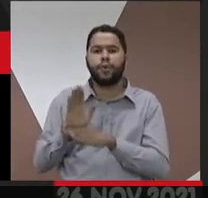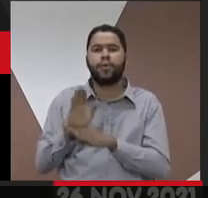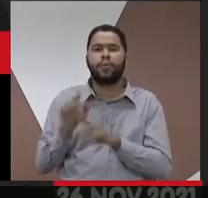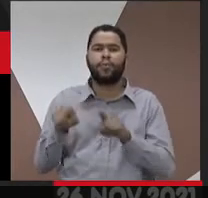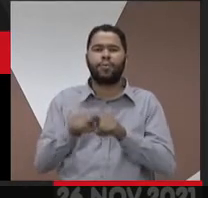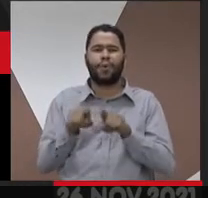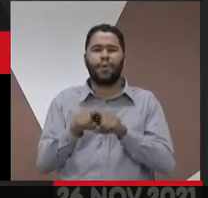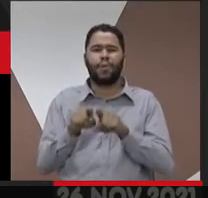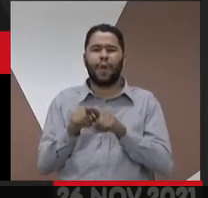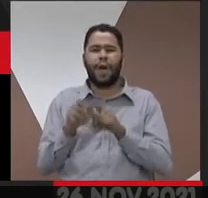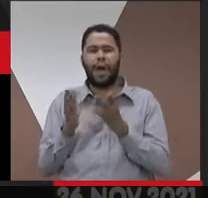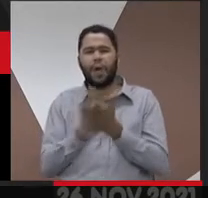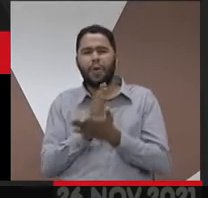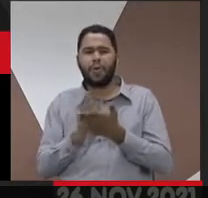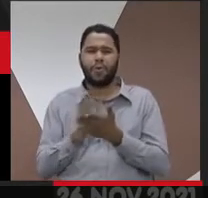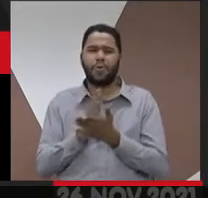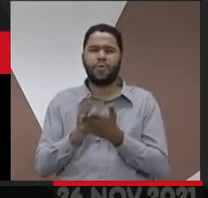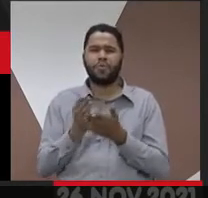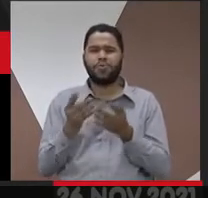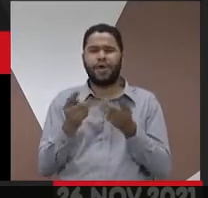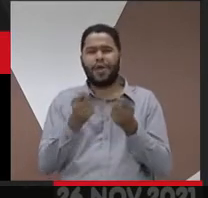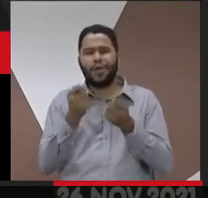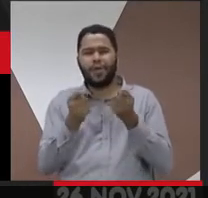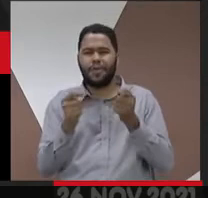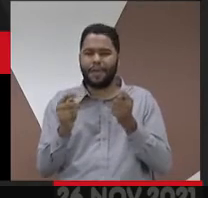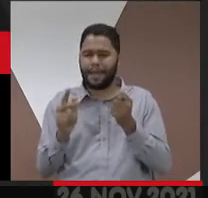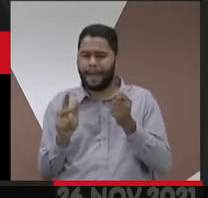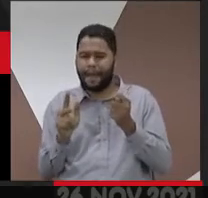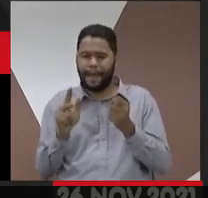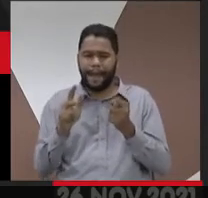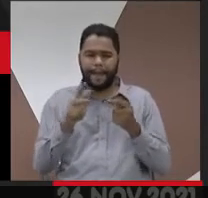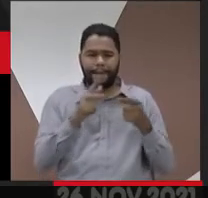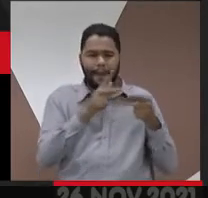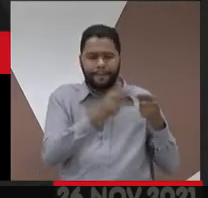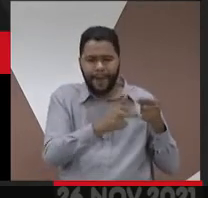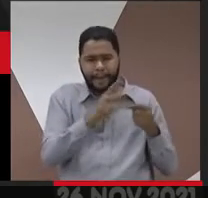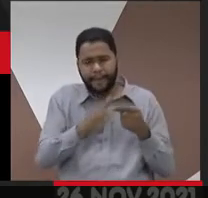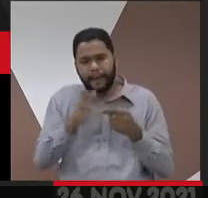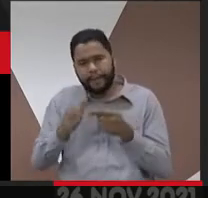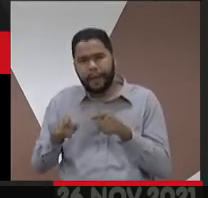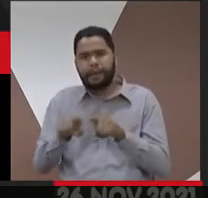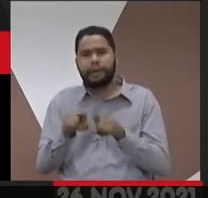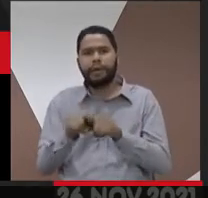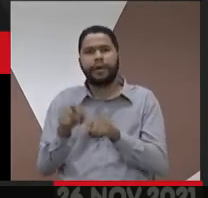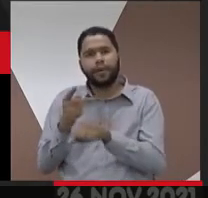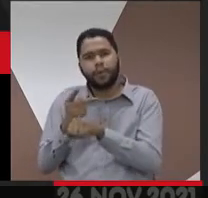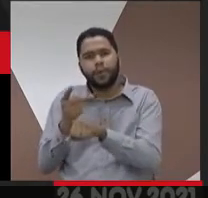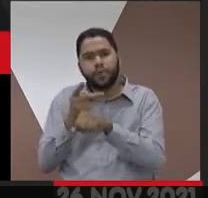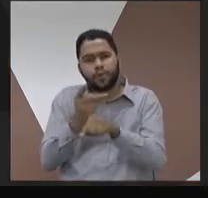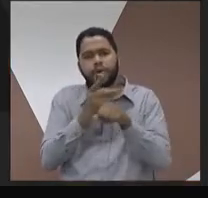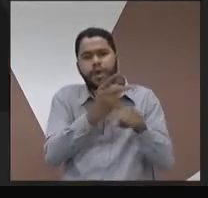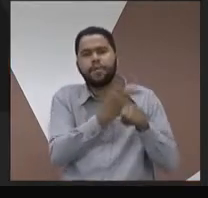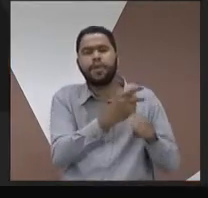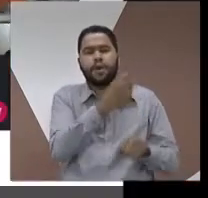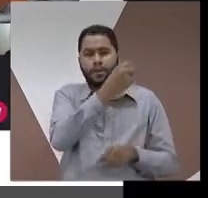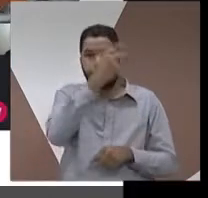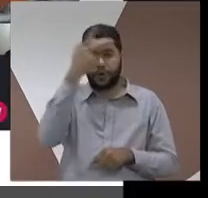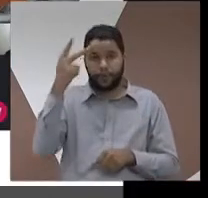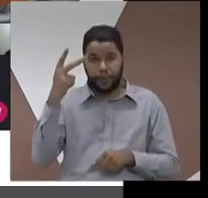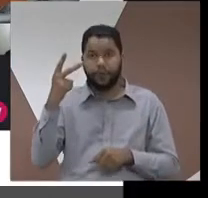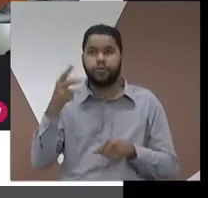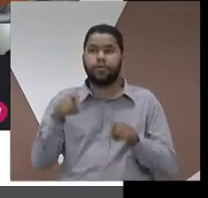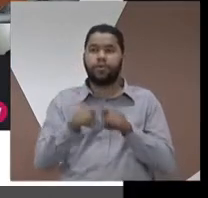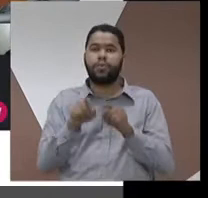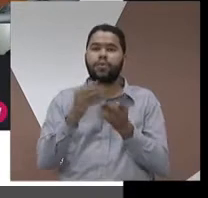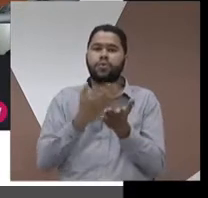fizemos, aquelas que teriam o traçado passando por dentro das prefeituras, nós procuramos as prefeituras, tanto antes do